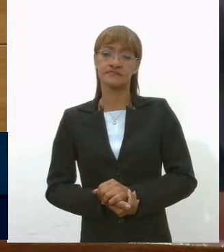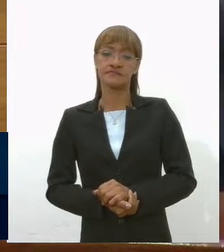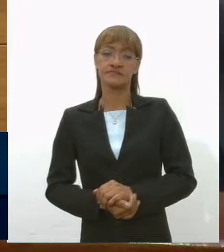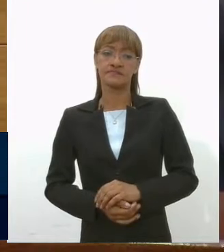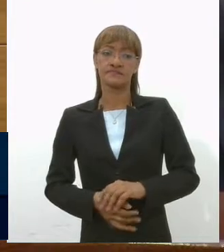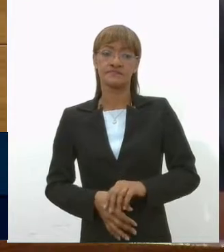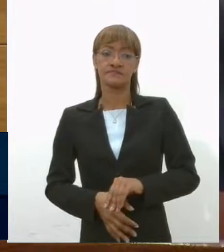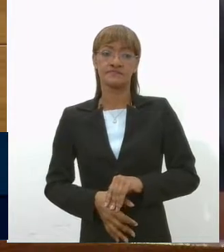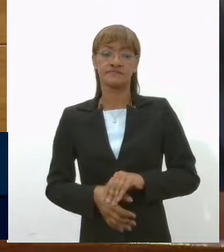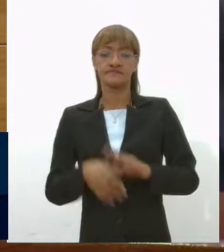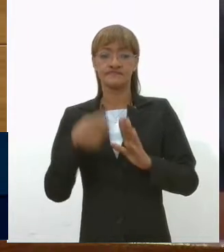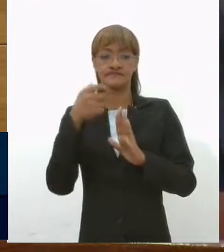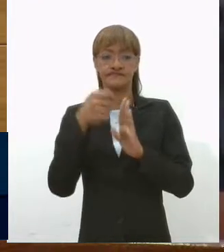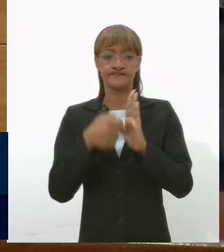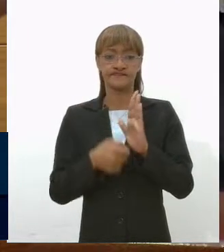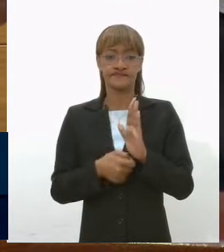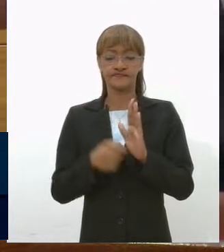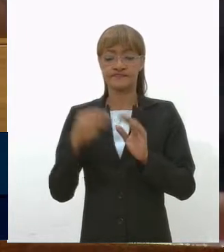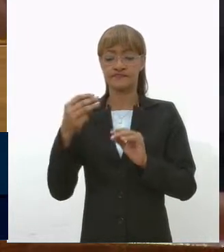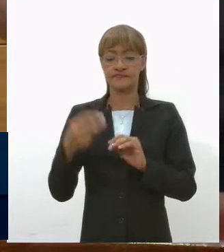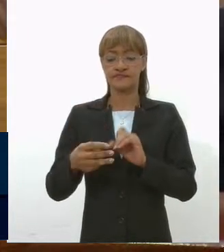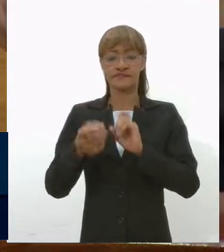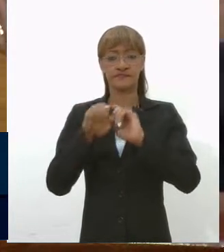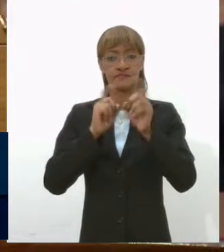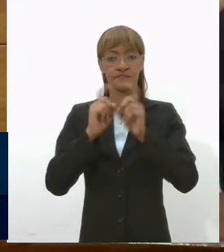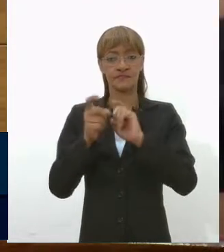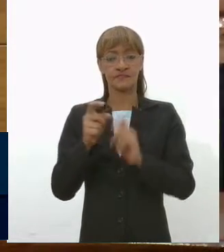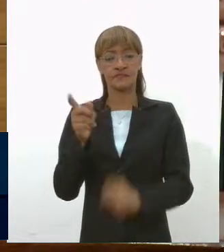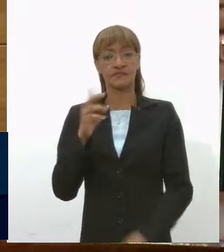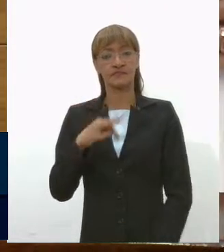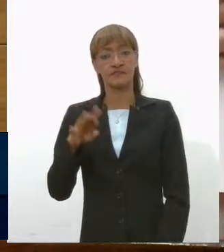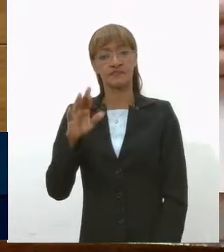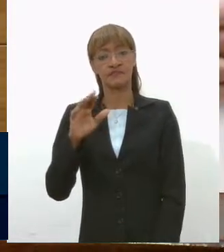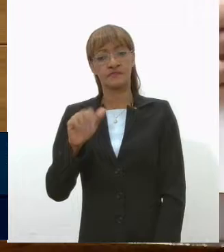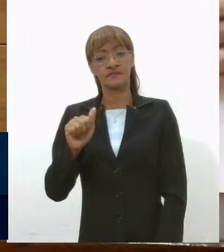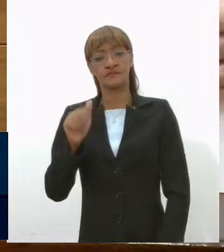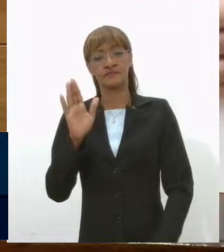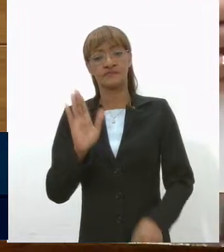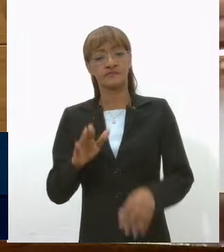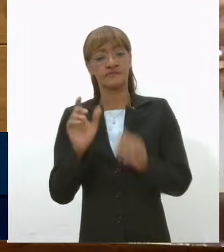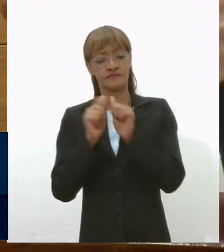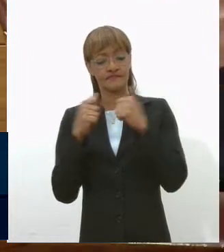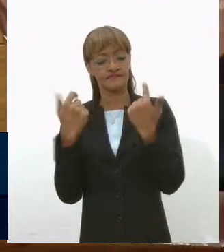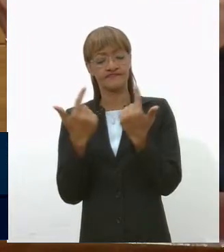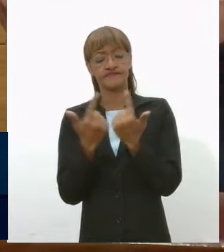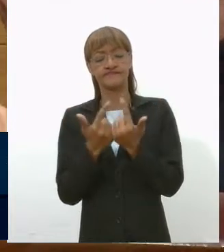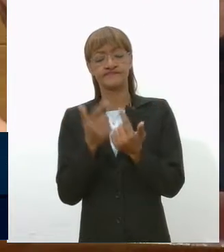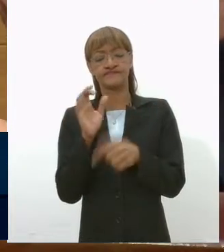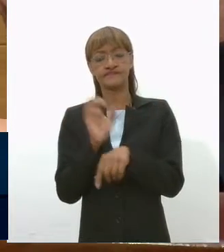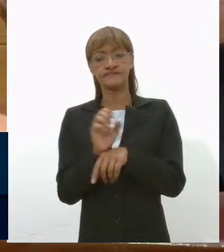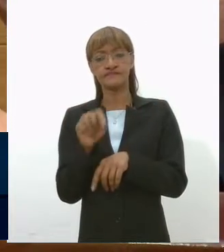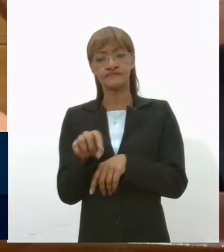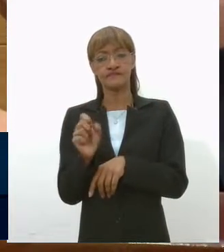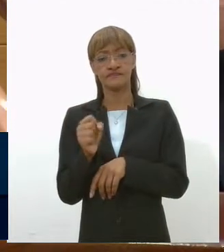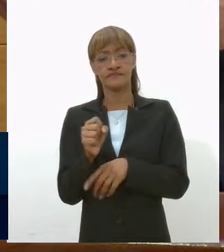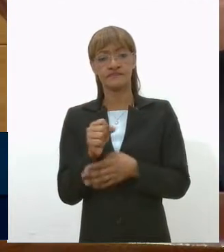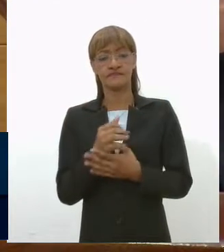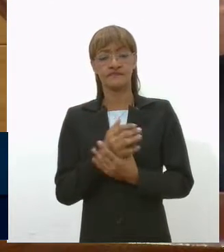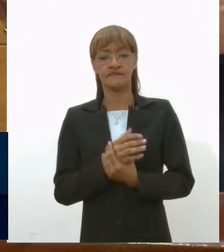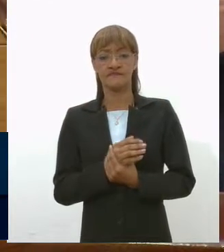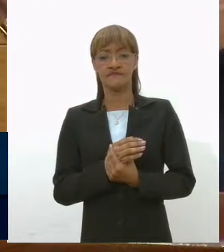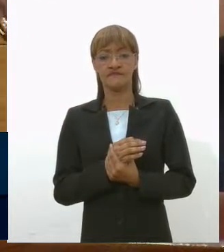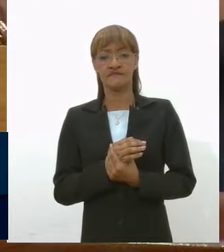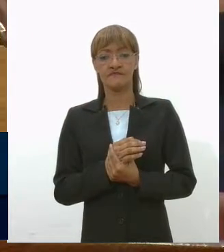Ata da 83ª sessão extraordinária da Assembleia Legislativa de Sergipe,